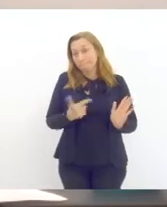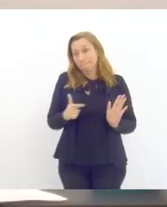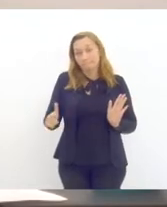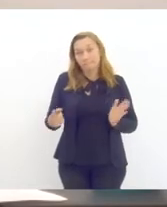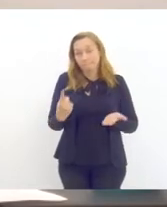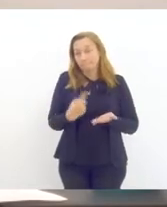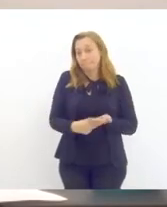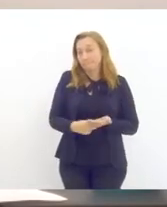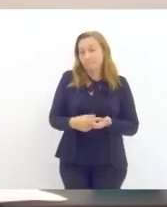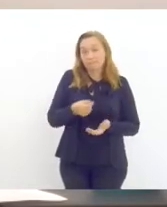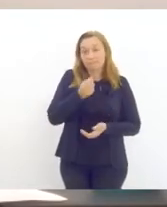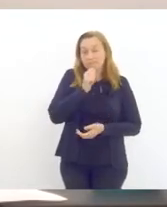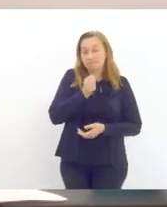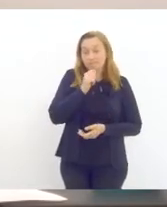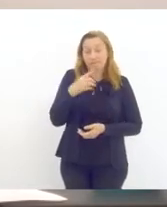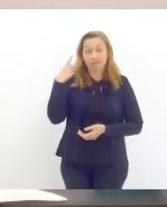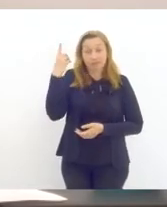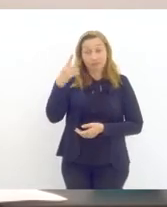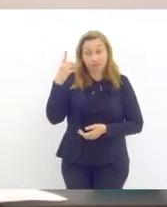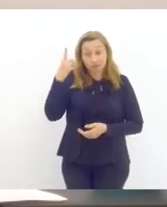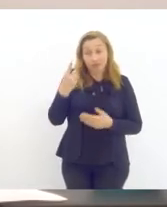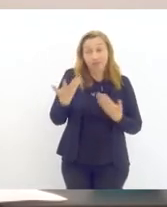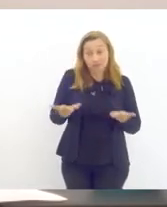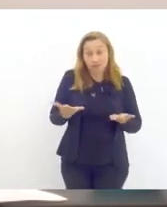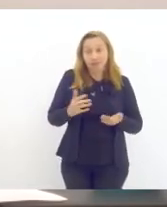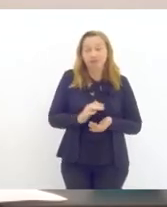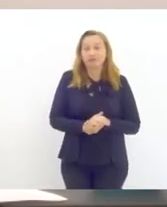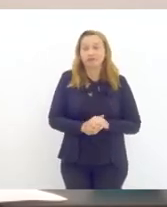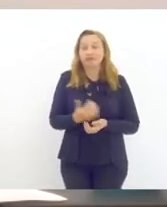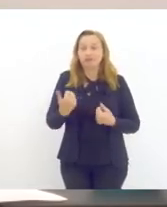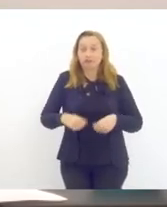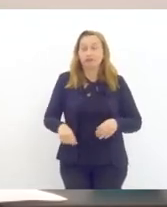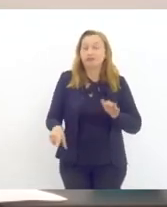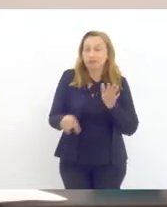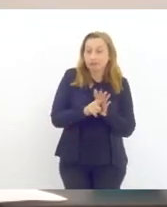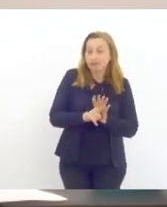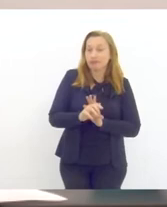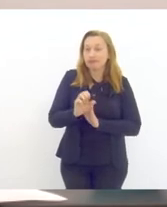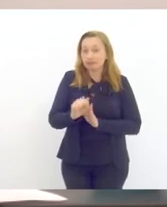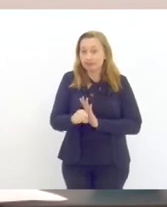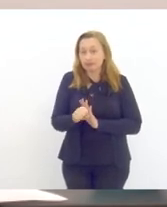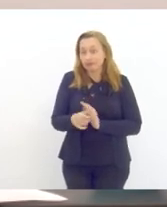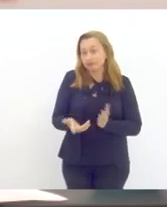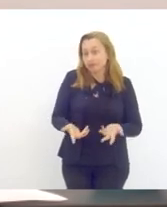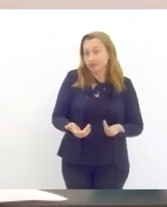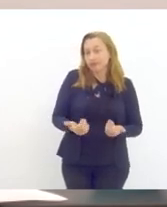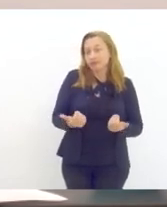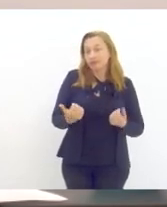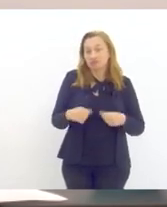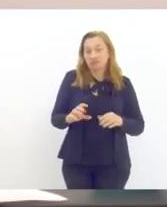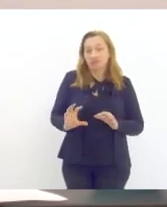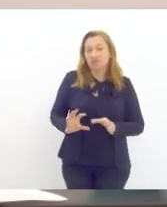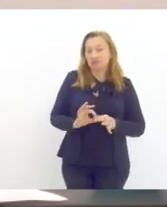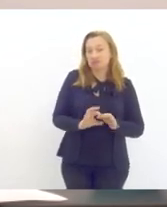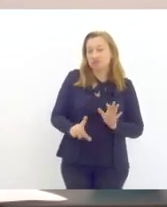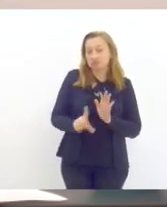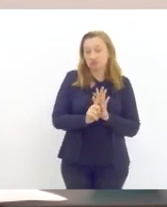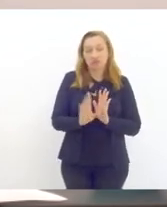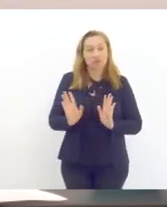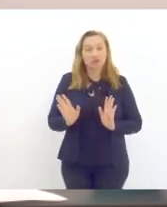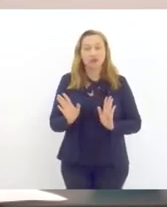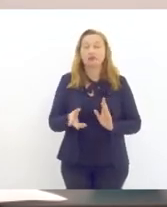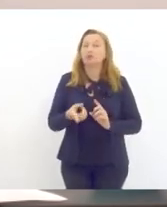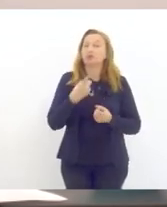nenhum deputado, terá que ser por lei, e não necessita ser lei complementar, porque